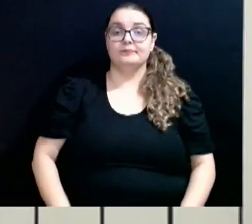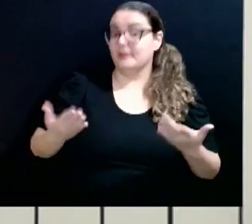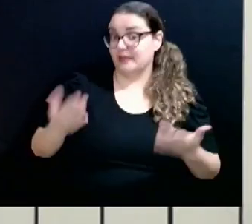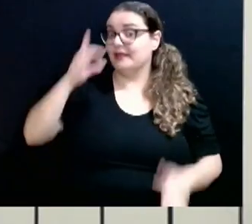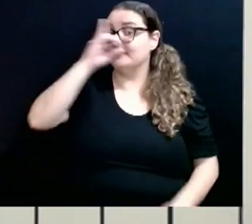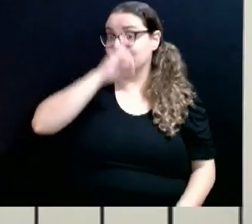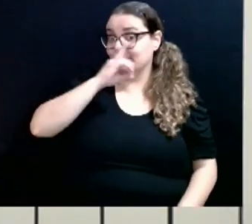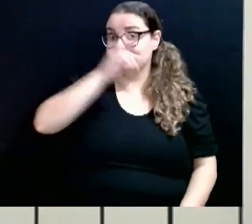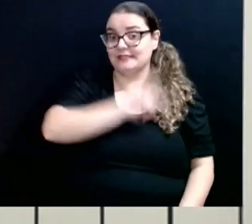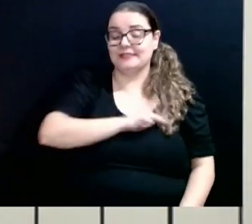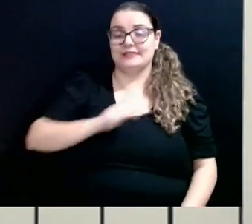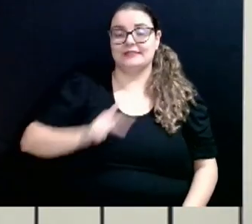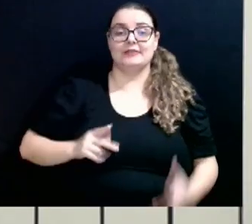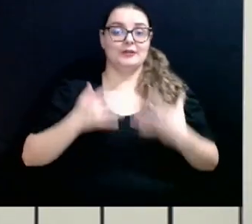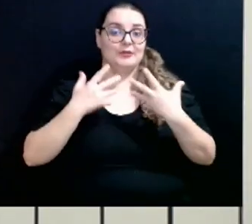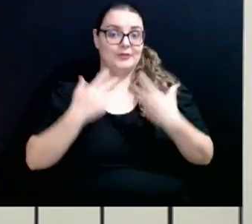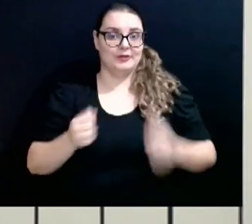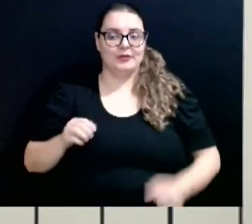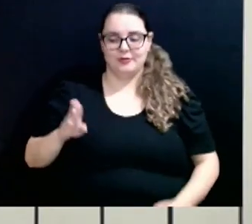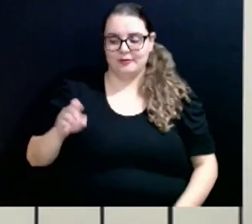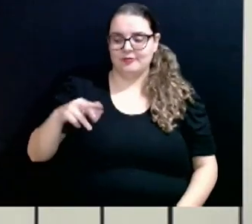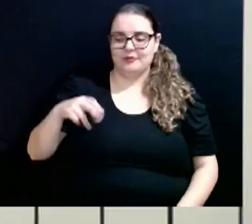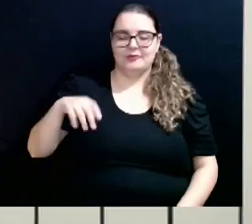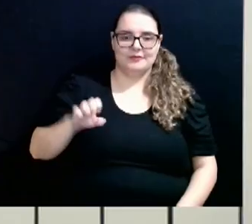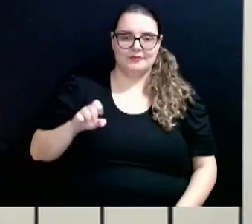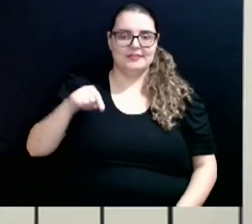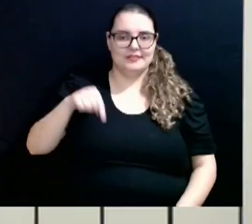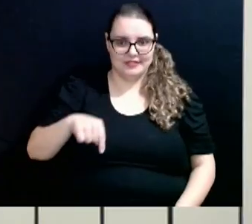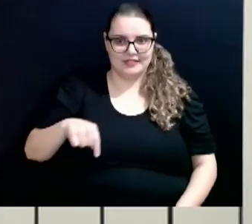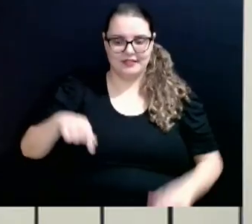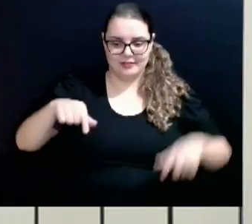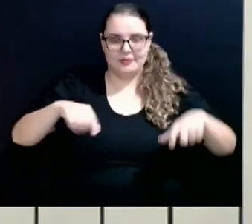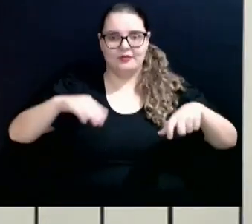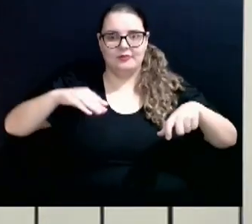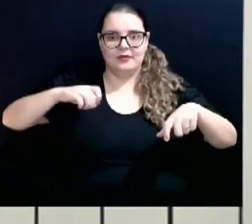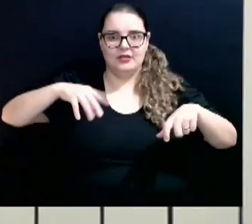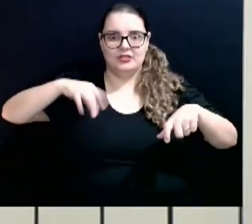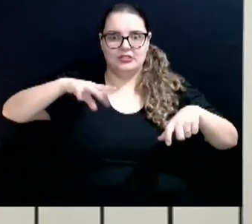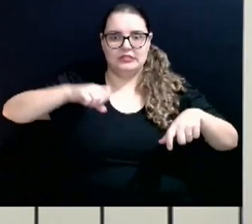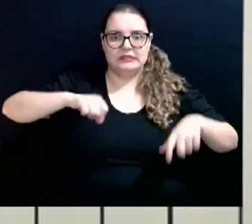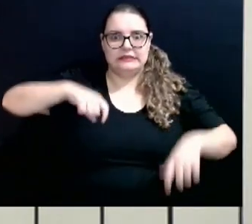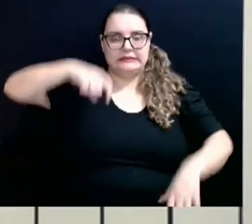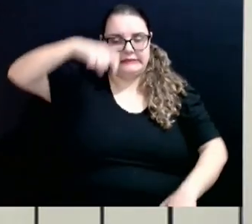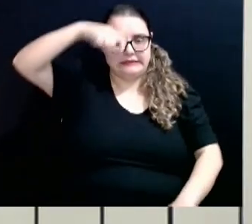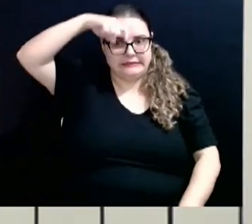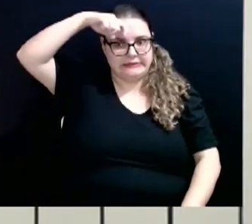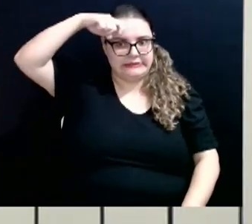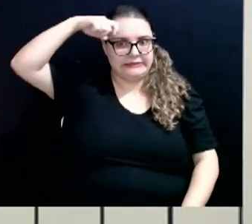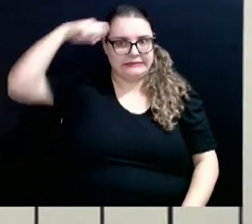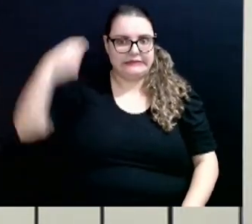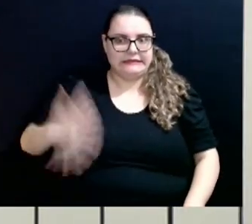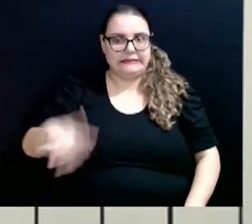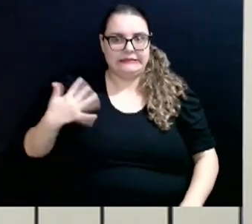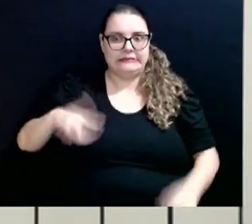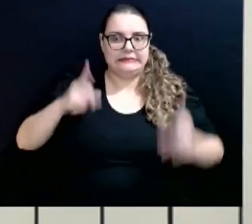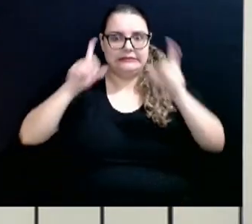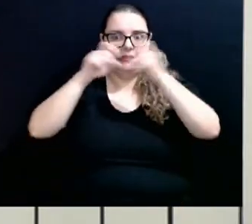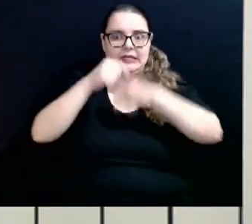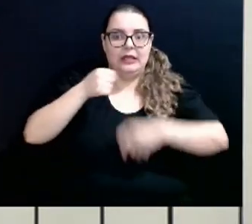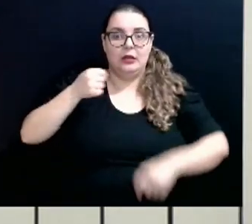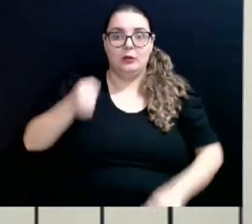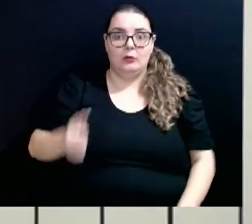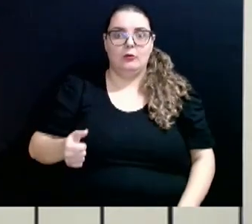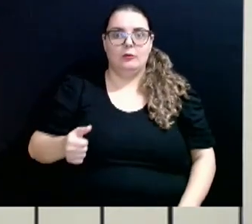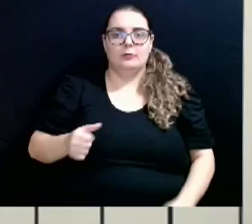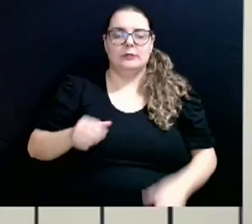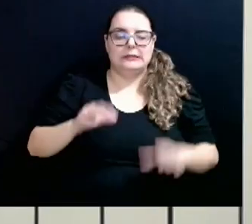Preta recebeu o Brusque aqui em Campinas, no Majestoso, e foi suado, foi difícil, quase no apagar das luzes,